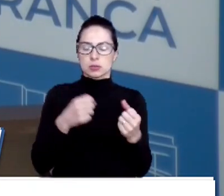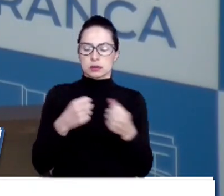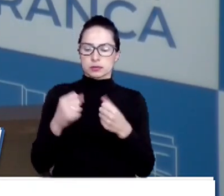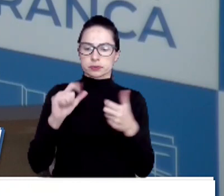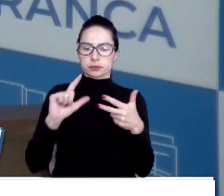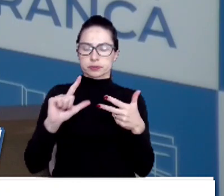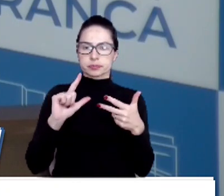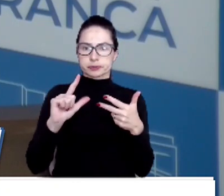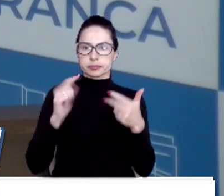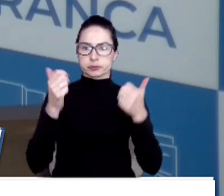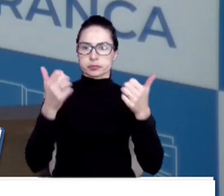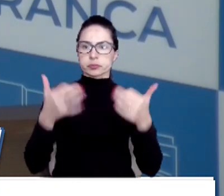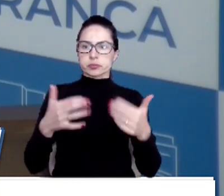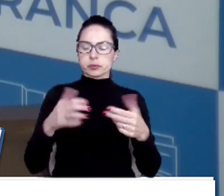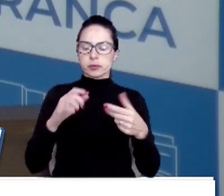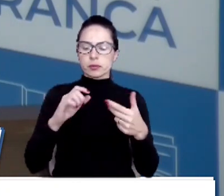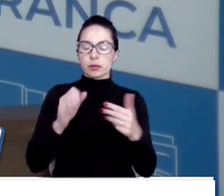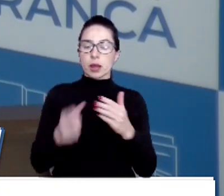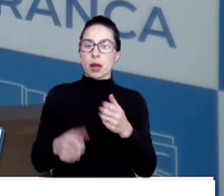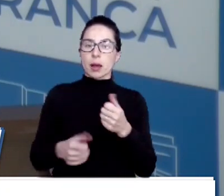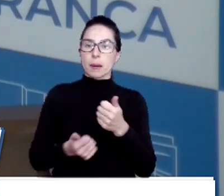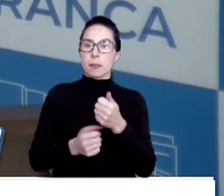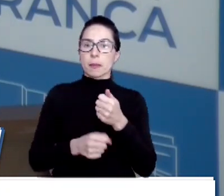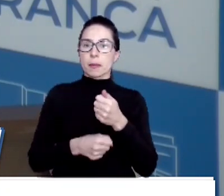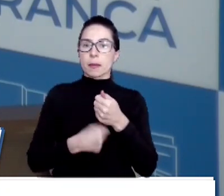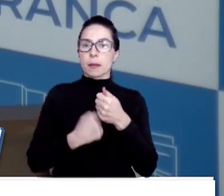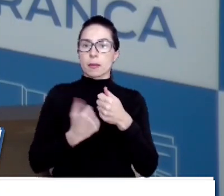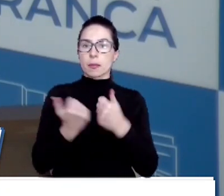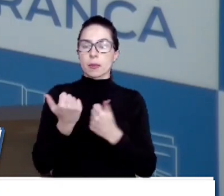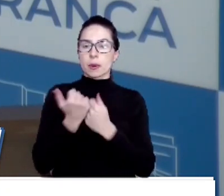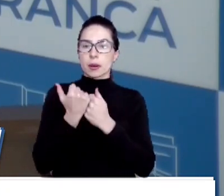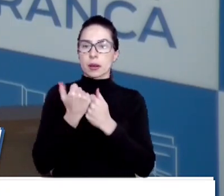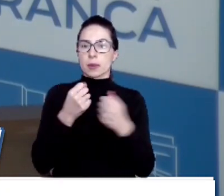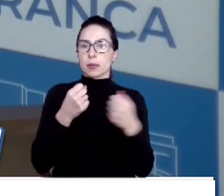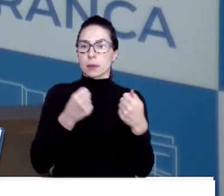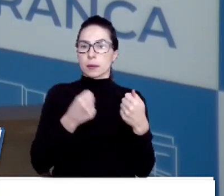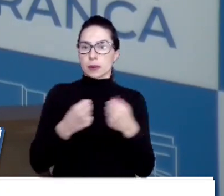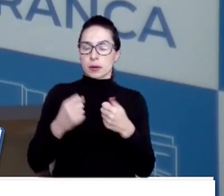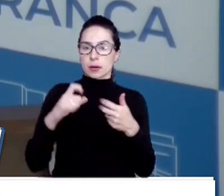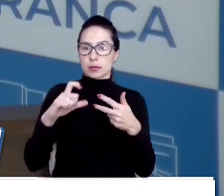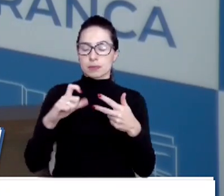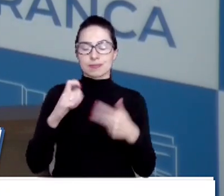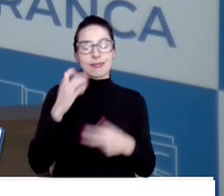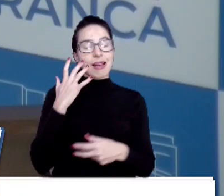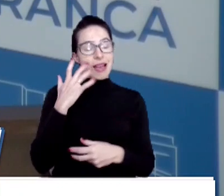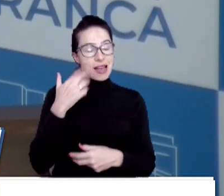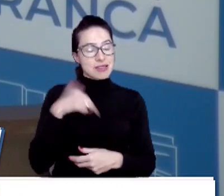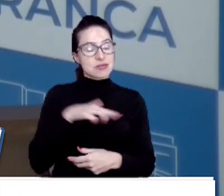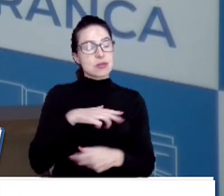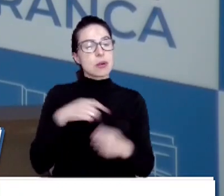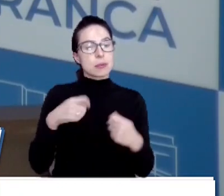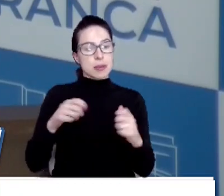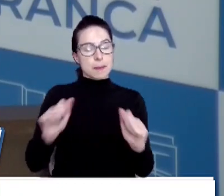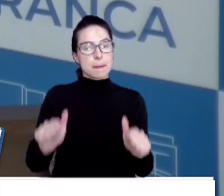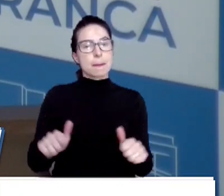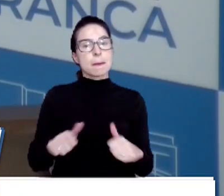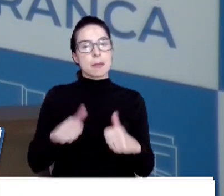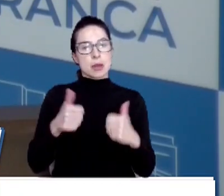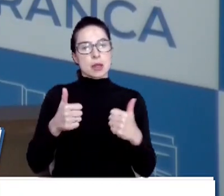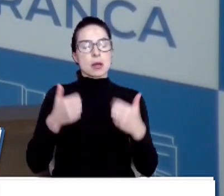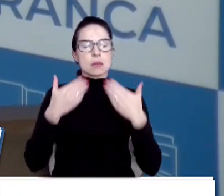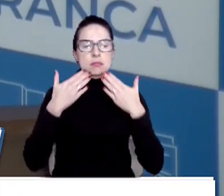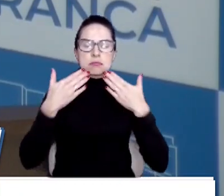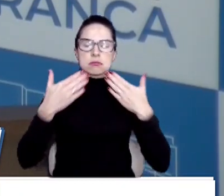ao executivo na discussão acho que a gente precisa melhorar a postura principalmente